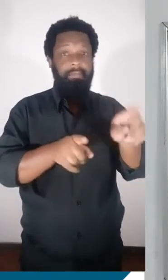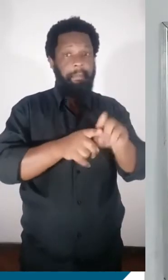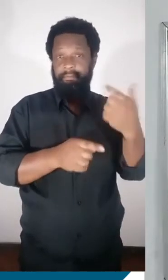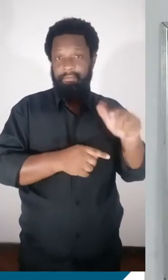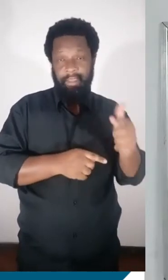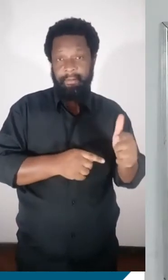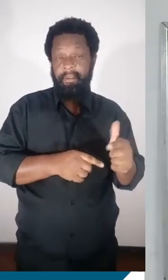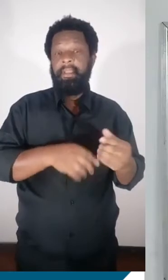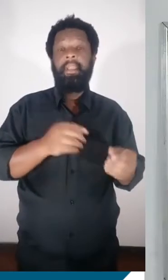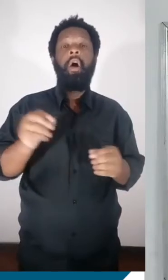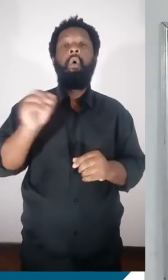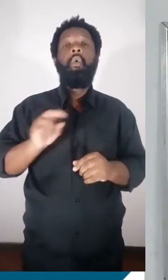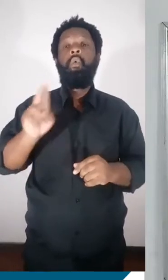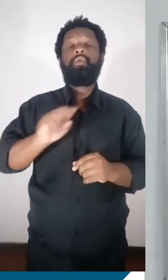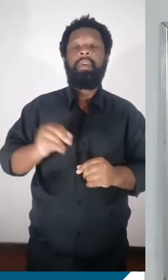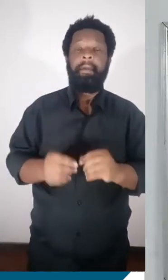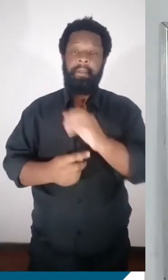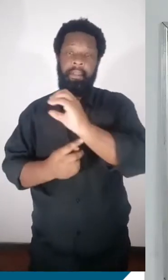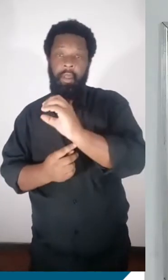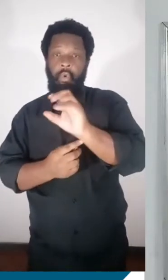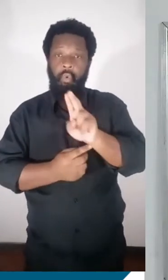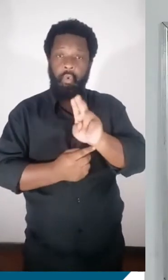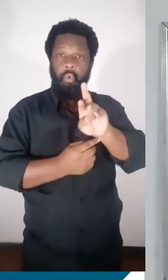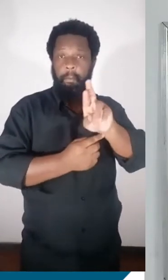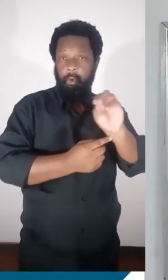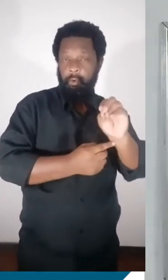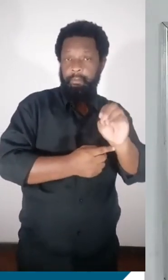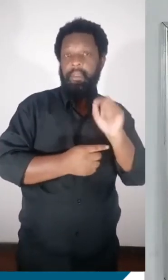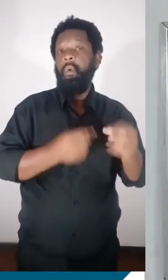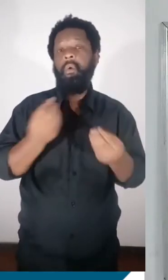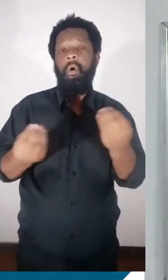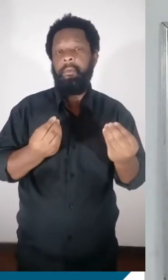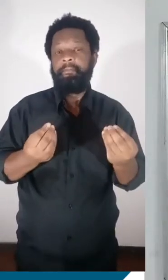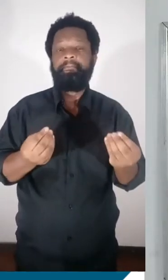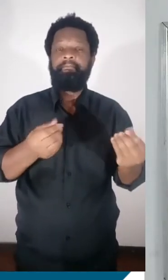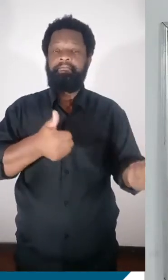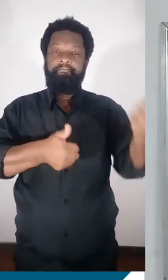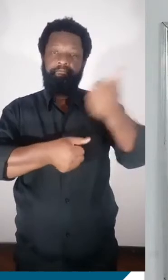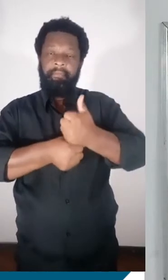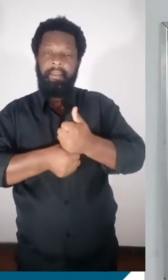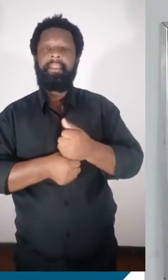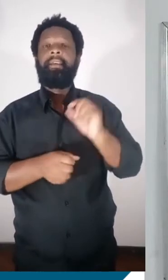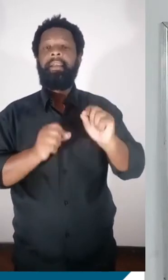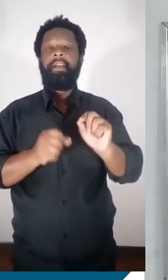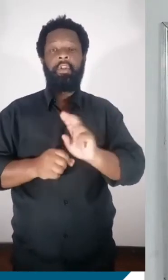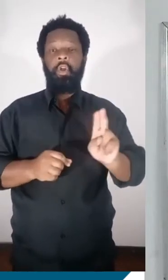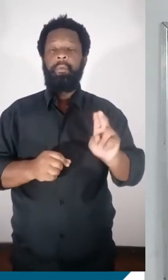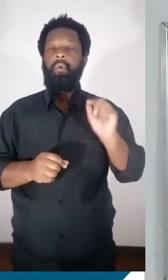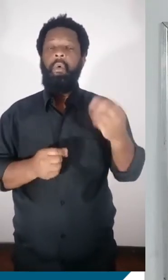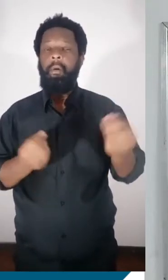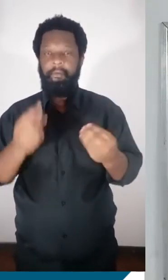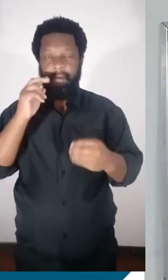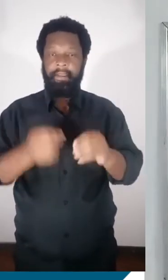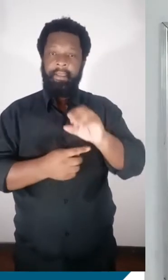nesse prefixo vindo do cuprum. Então, se aqui é cuproso, nós vamos substituir por ico, que seria o maior